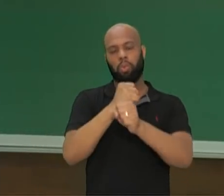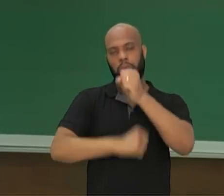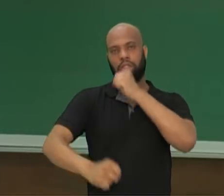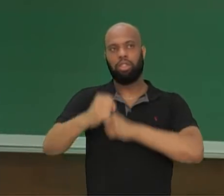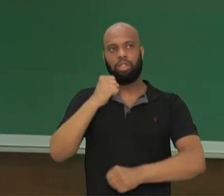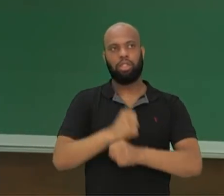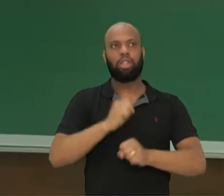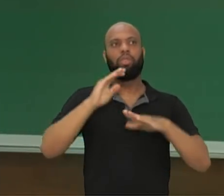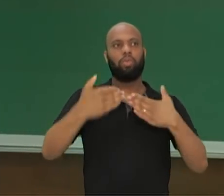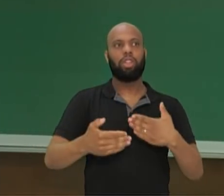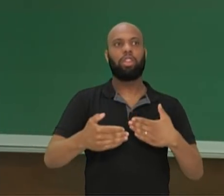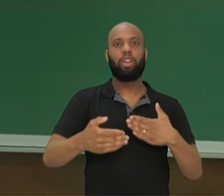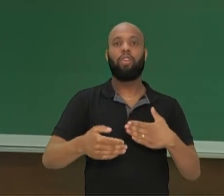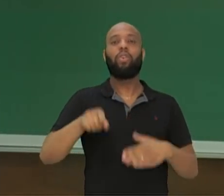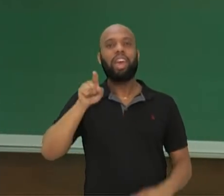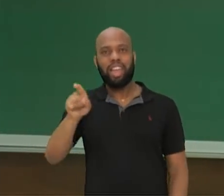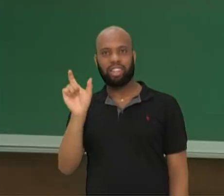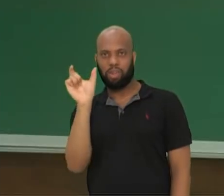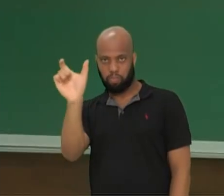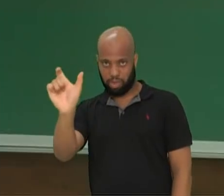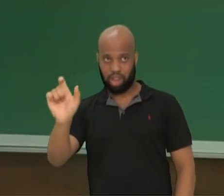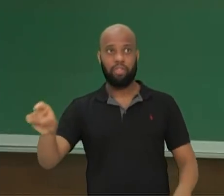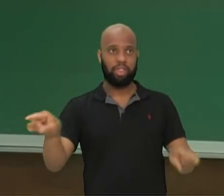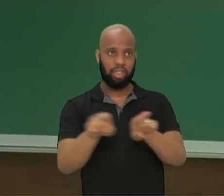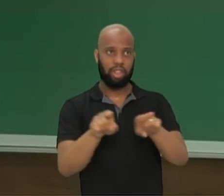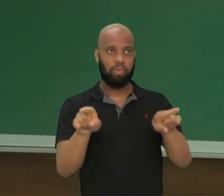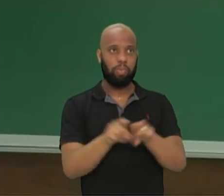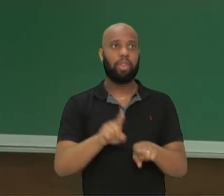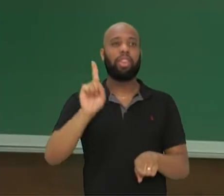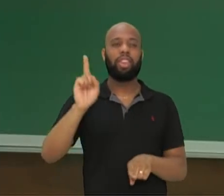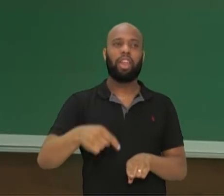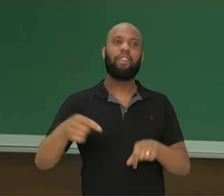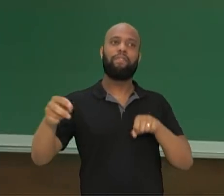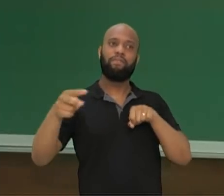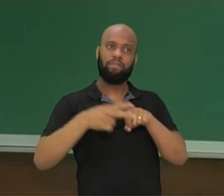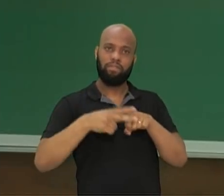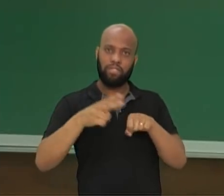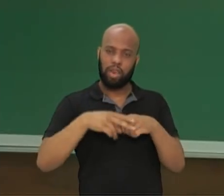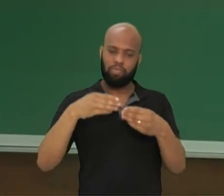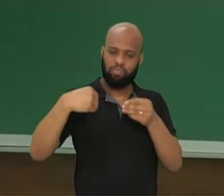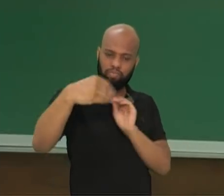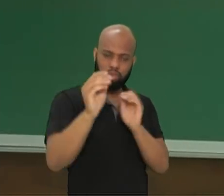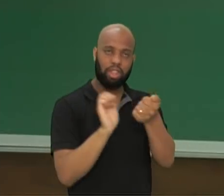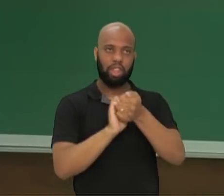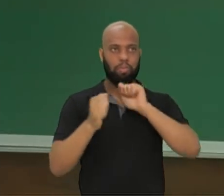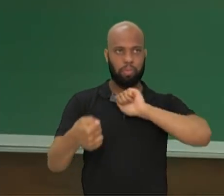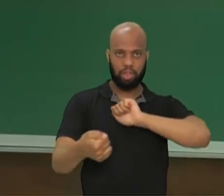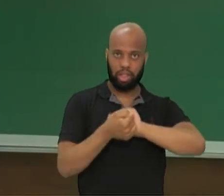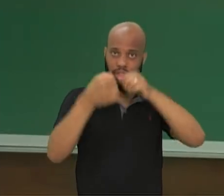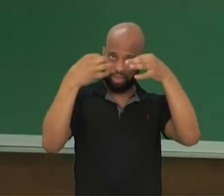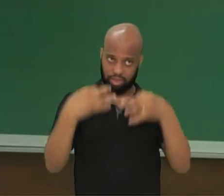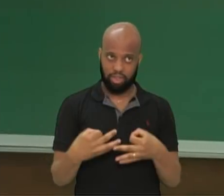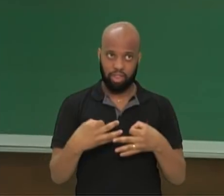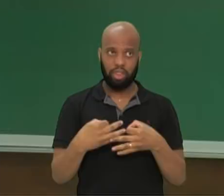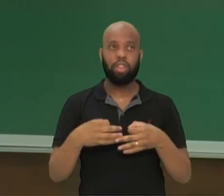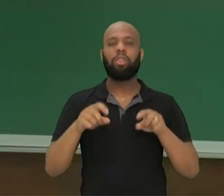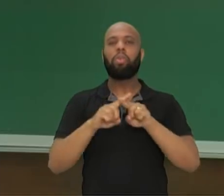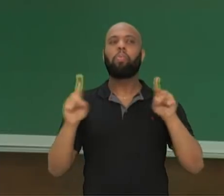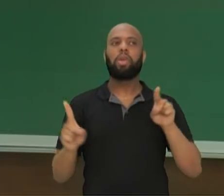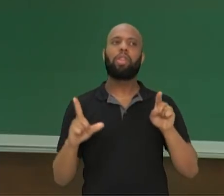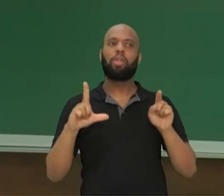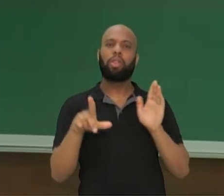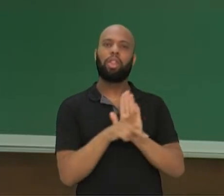passado. Então, ficou também, nesse caso aqui no trecho, ele está flexionado, correto? E aí,